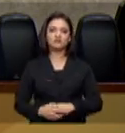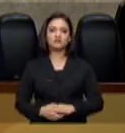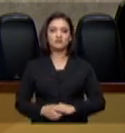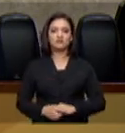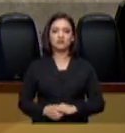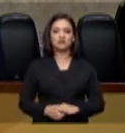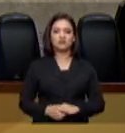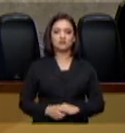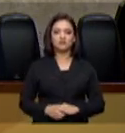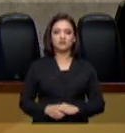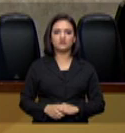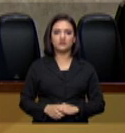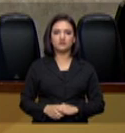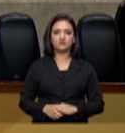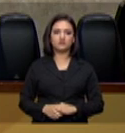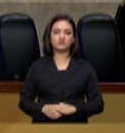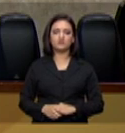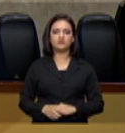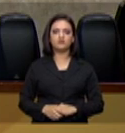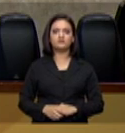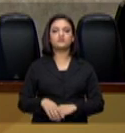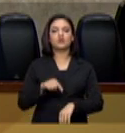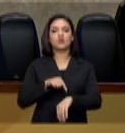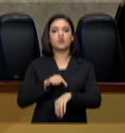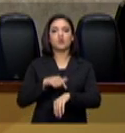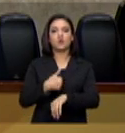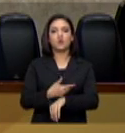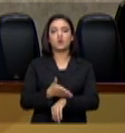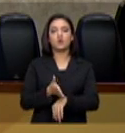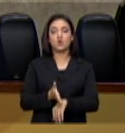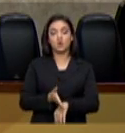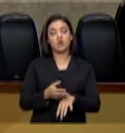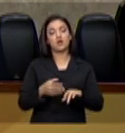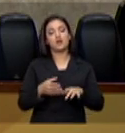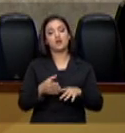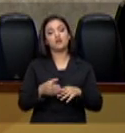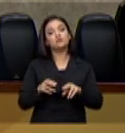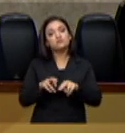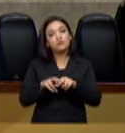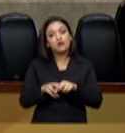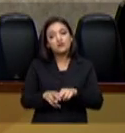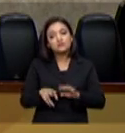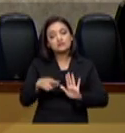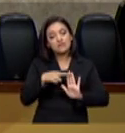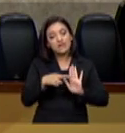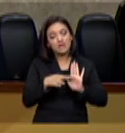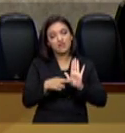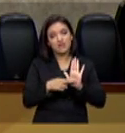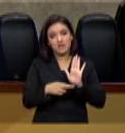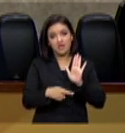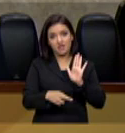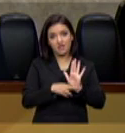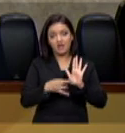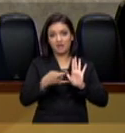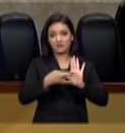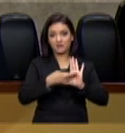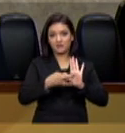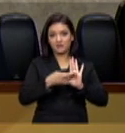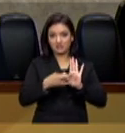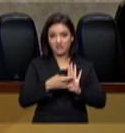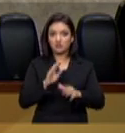de proferir. Em razão do horário regimental, eu vou colher os demais votos após o